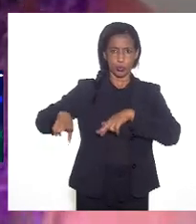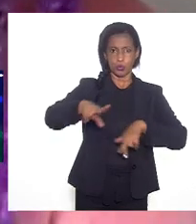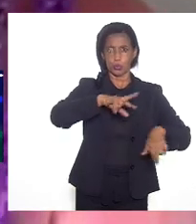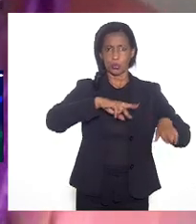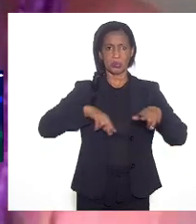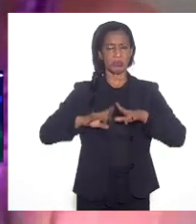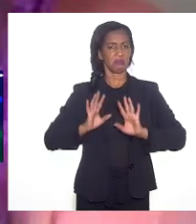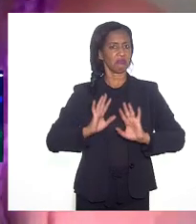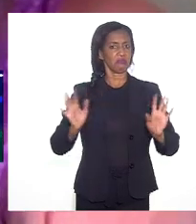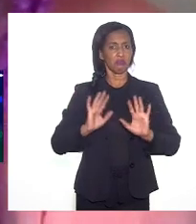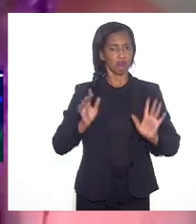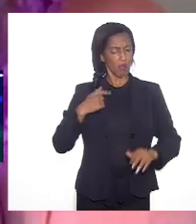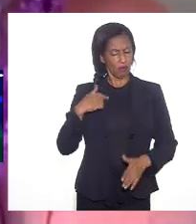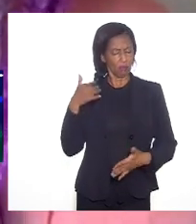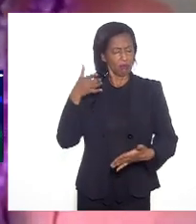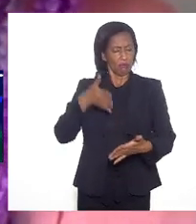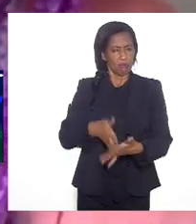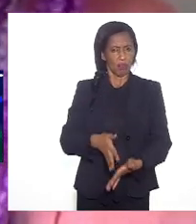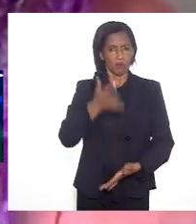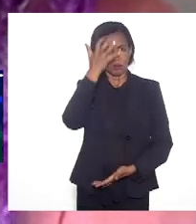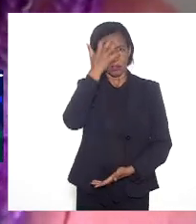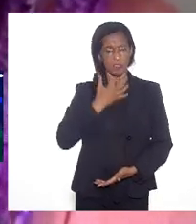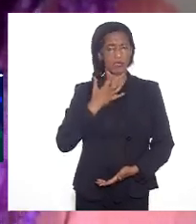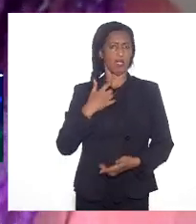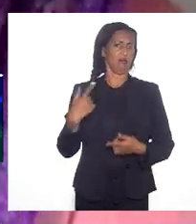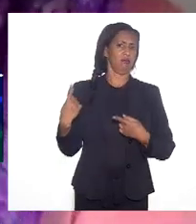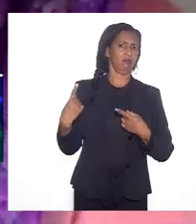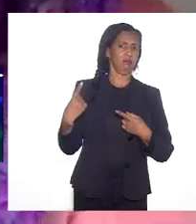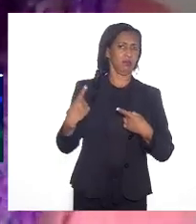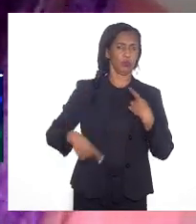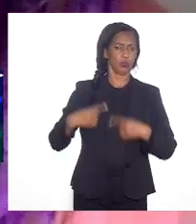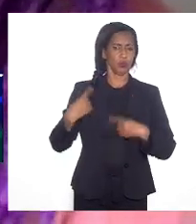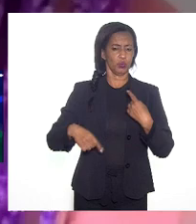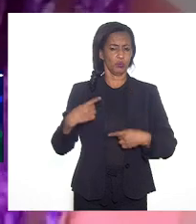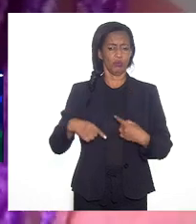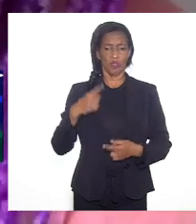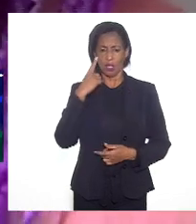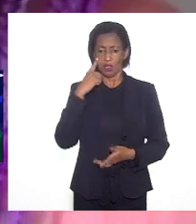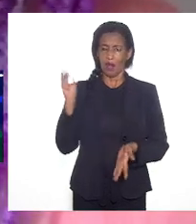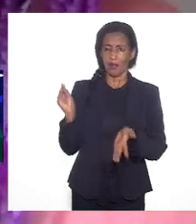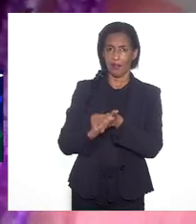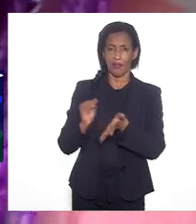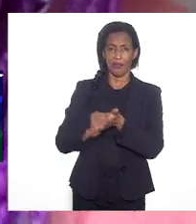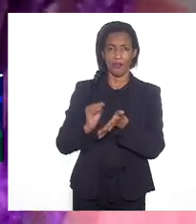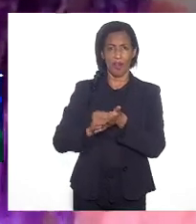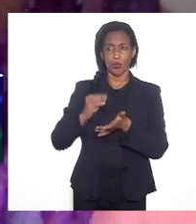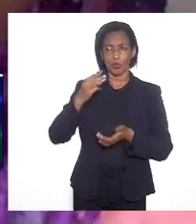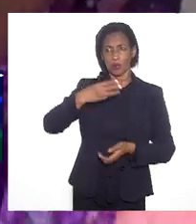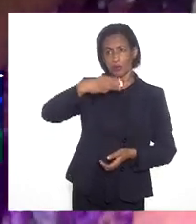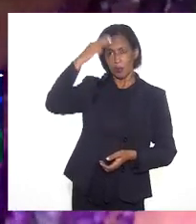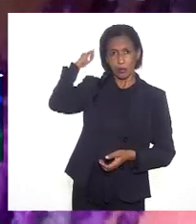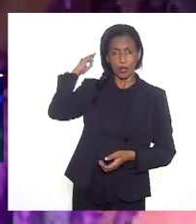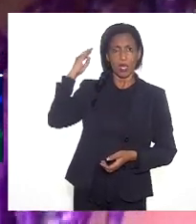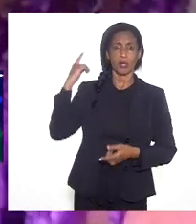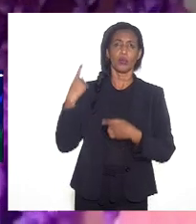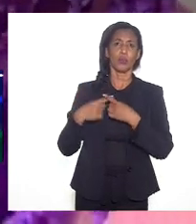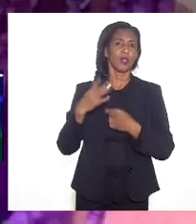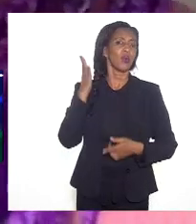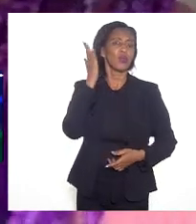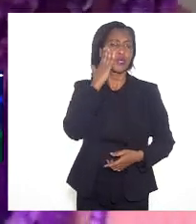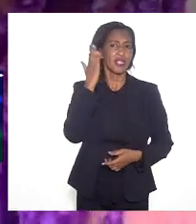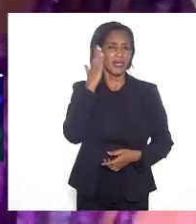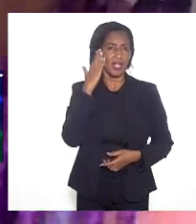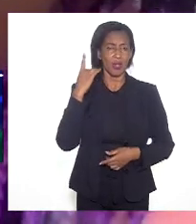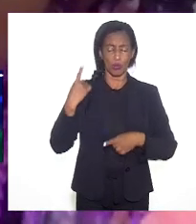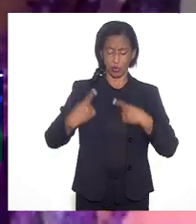lá com a nossa sinceridade dos debates. Eu reivindico muito a fala do deputado Márcio Pacheco aqui, porque sei do quanto que